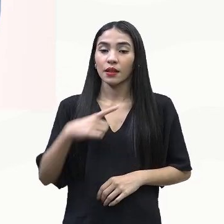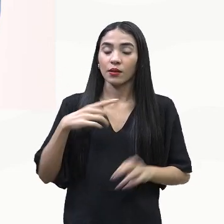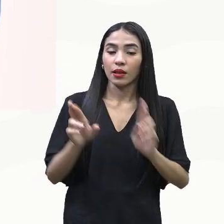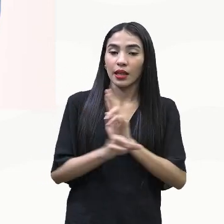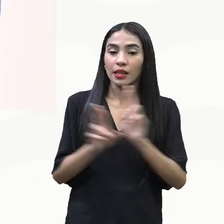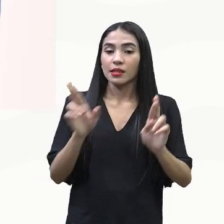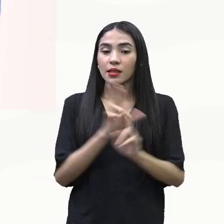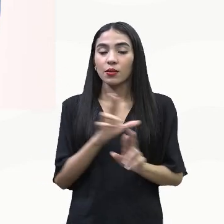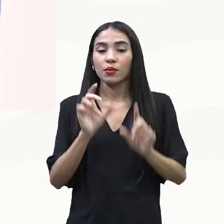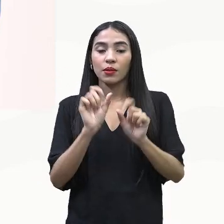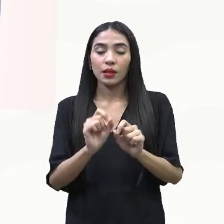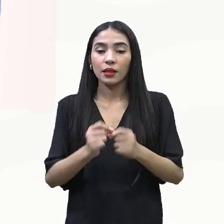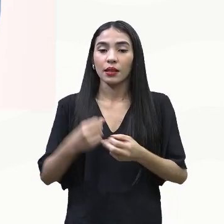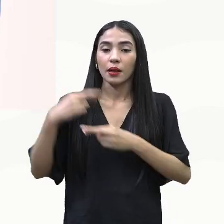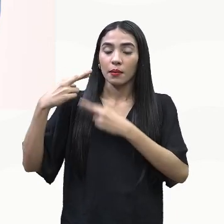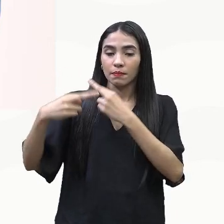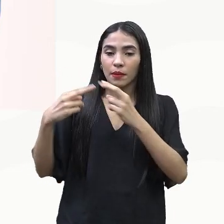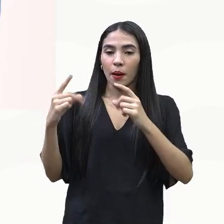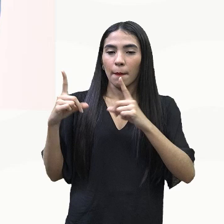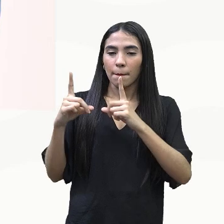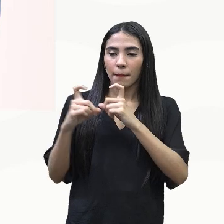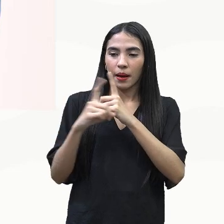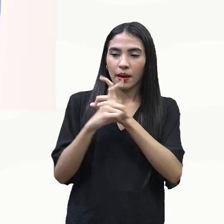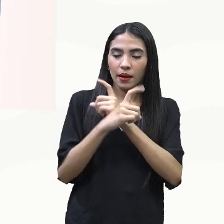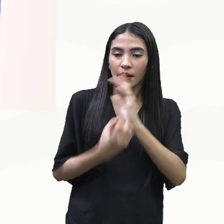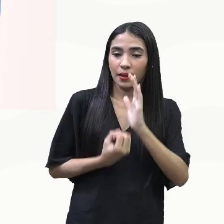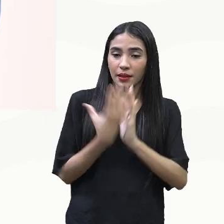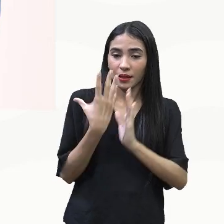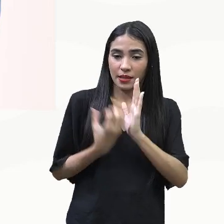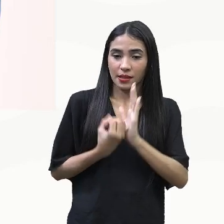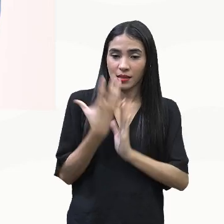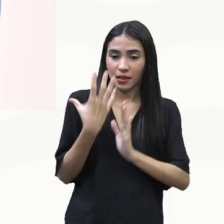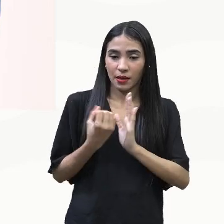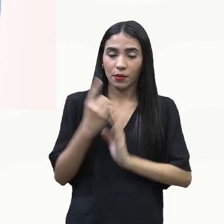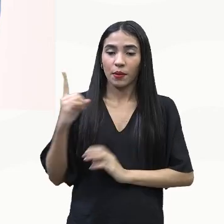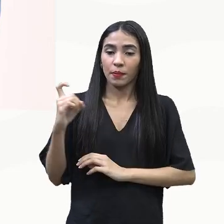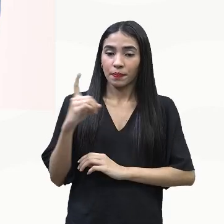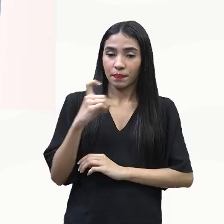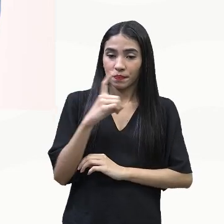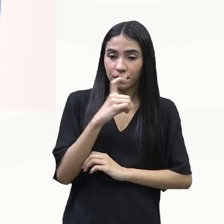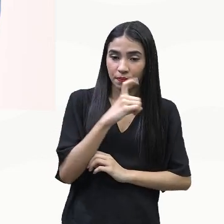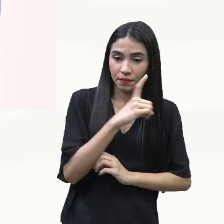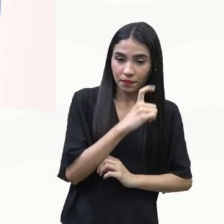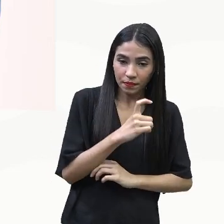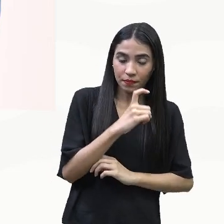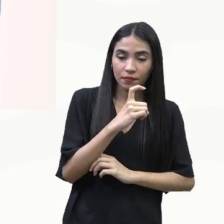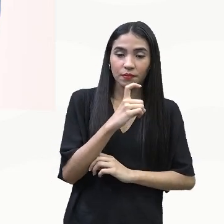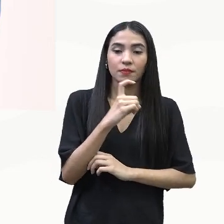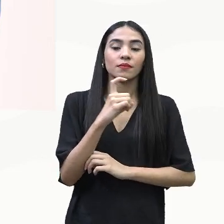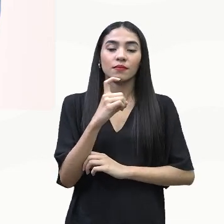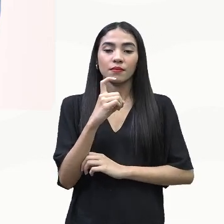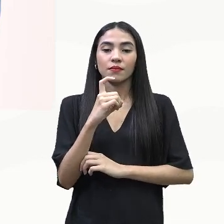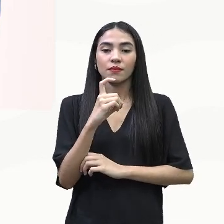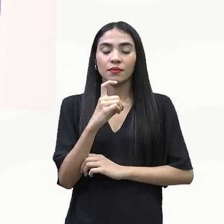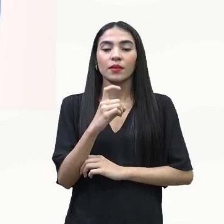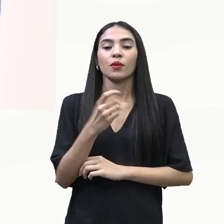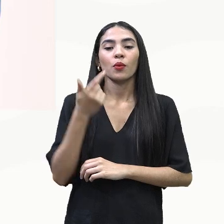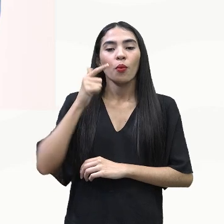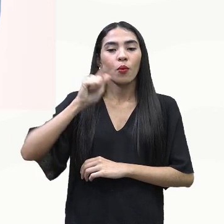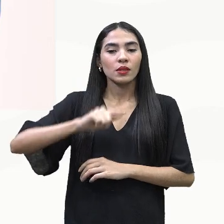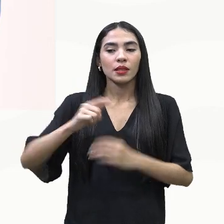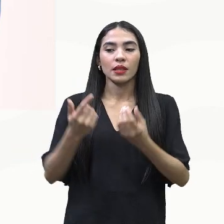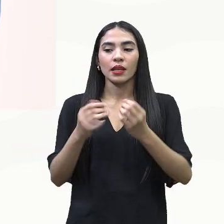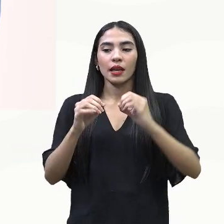relacionando ali a produção de espermatozoide sendo levado para fora, justamente para